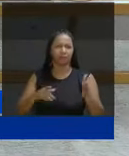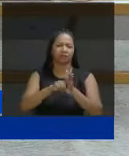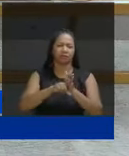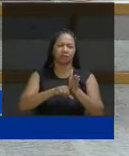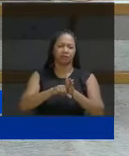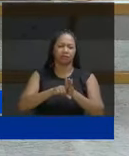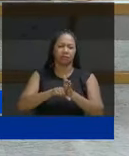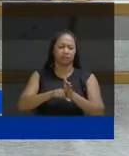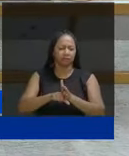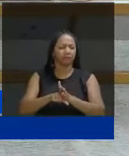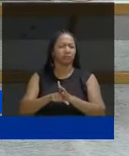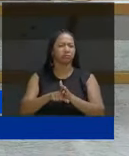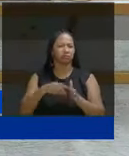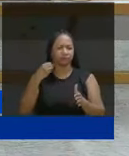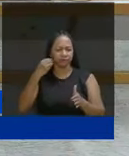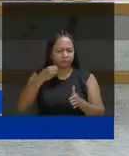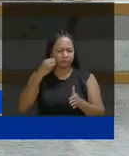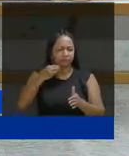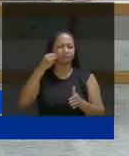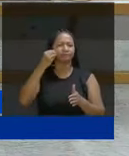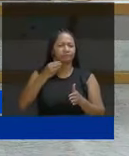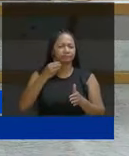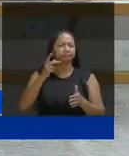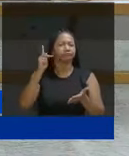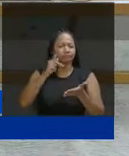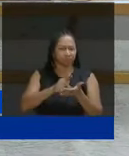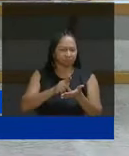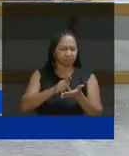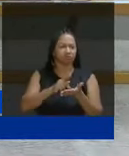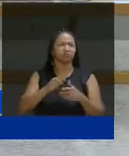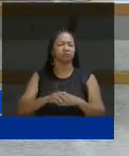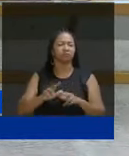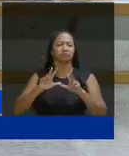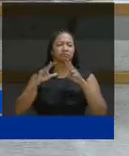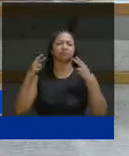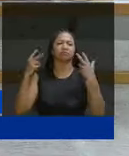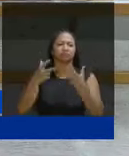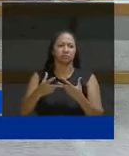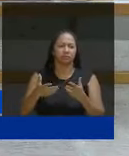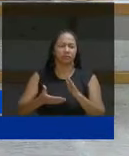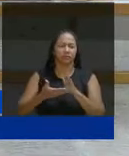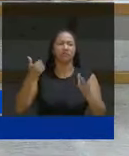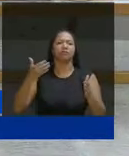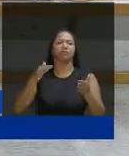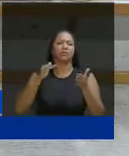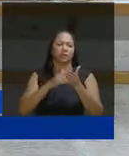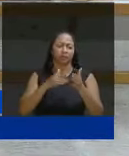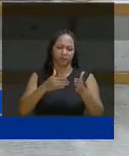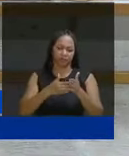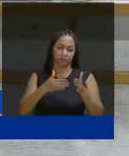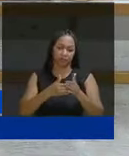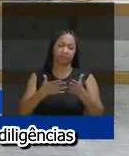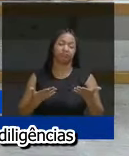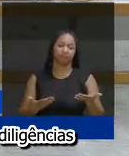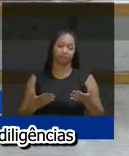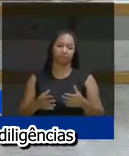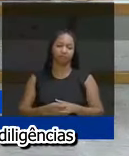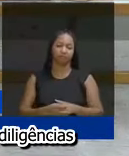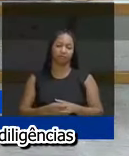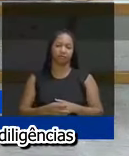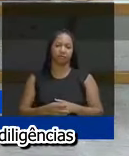diligências para verificar a procedência e instruir uma eventual exceção de suspeição ou impedimento. Então,